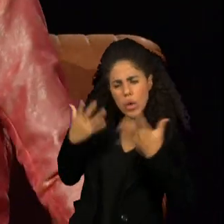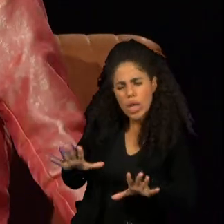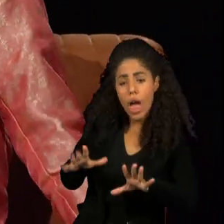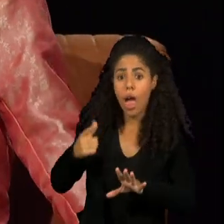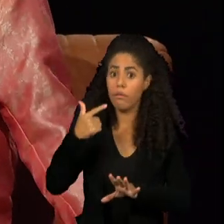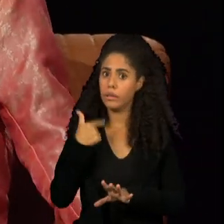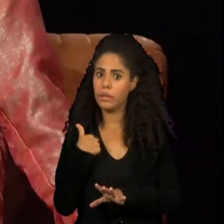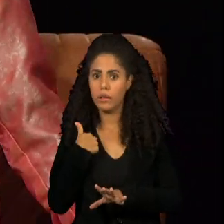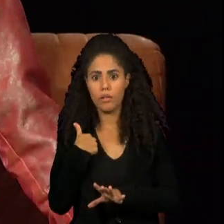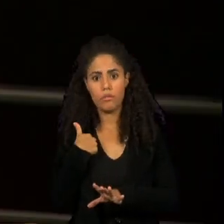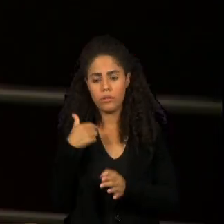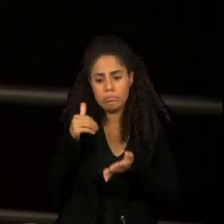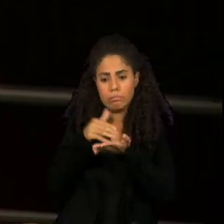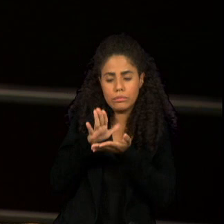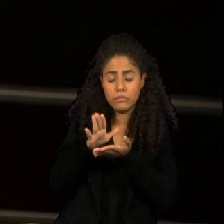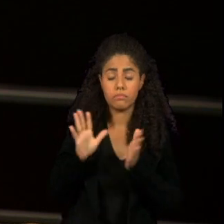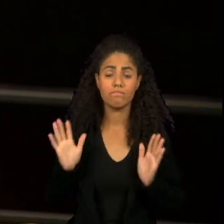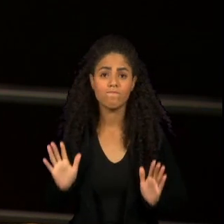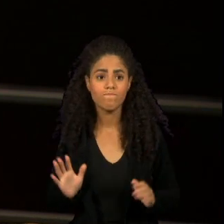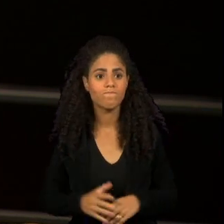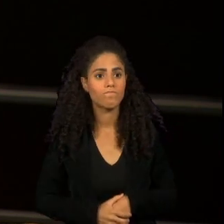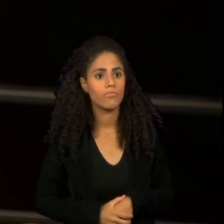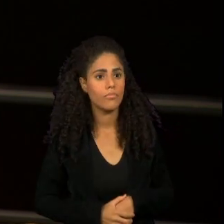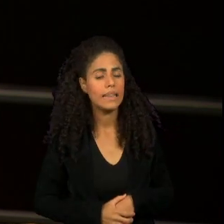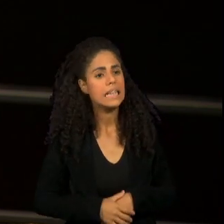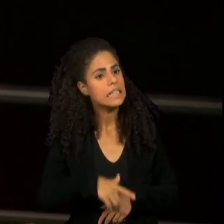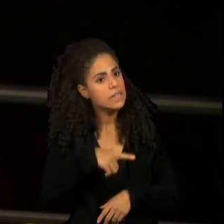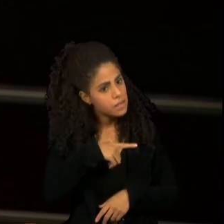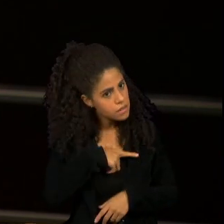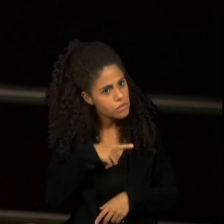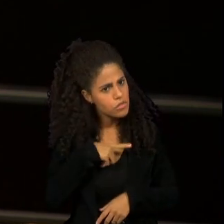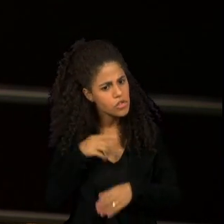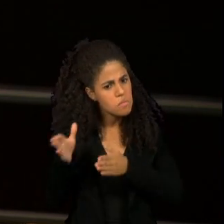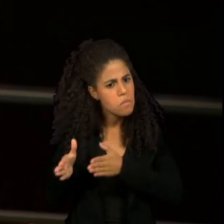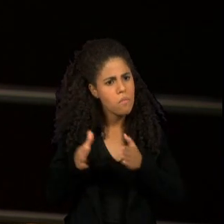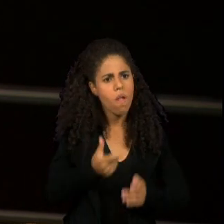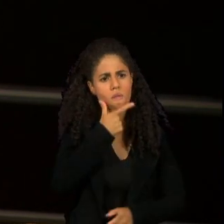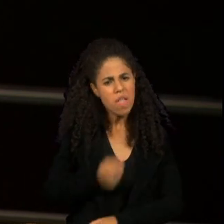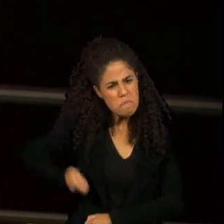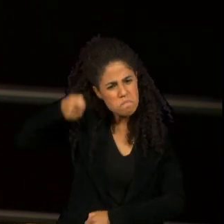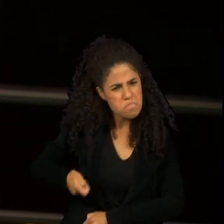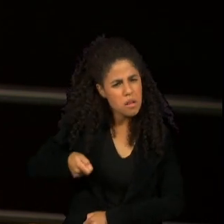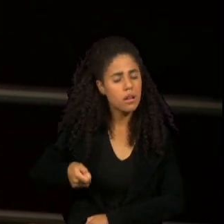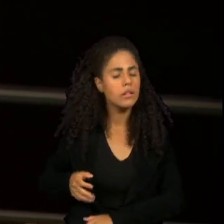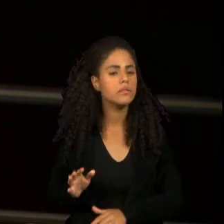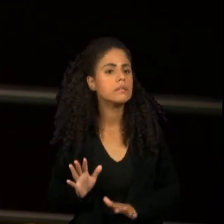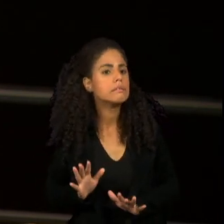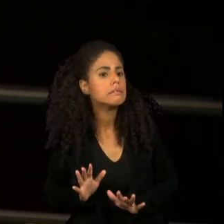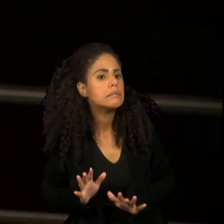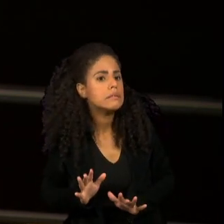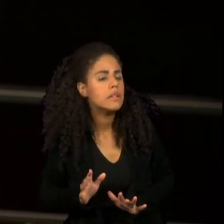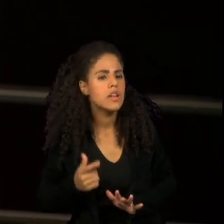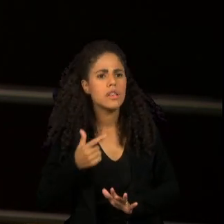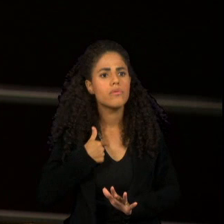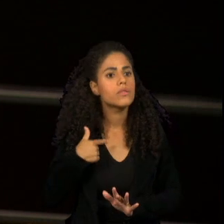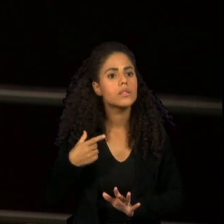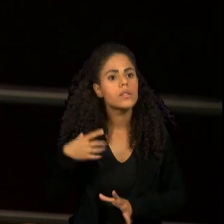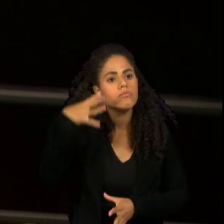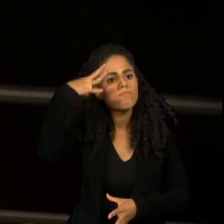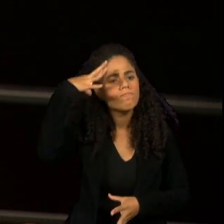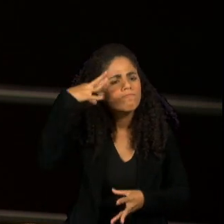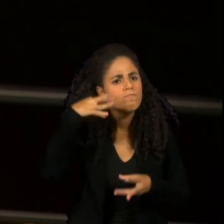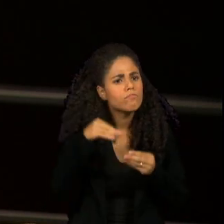eliminada. Helena, e tinha uma história dele ser tão machista nesse ponto de não ter entendido a sua história